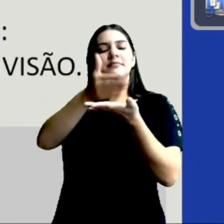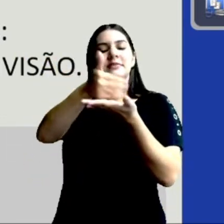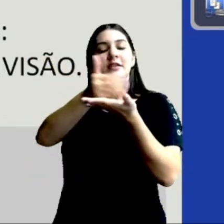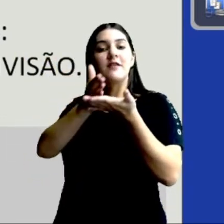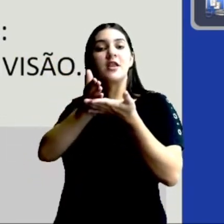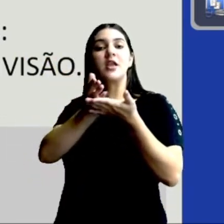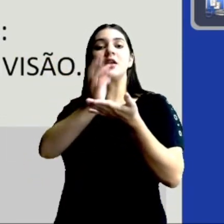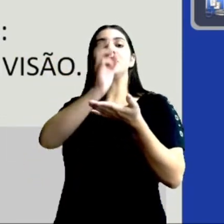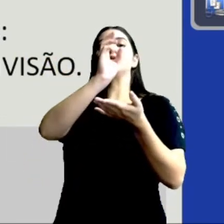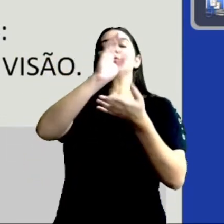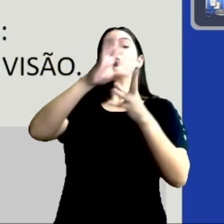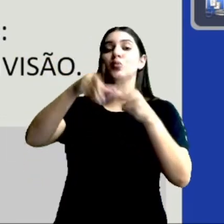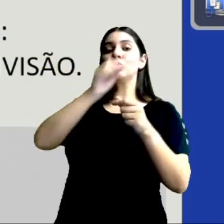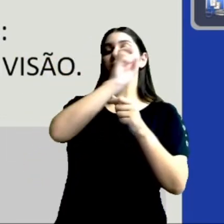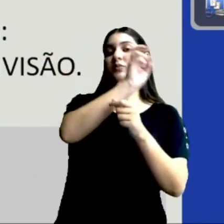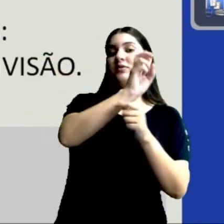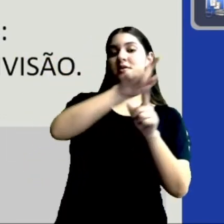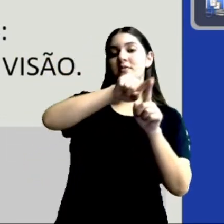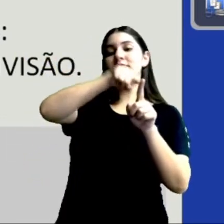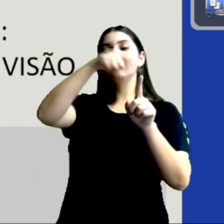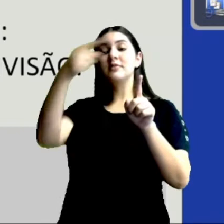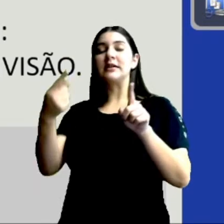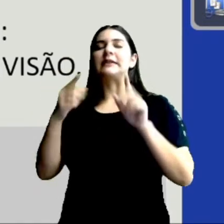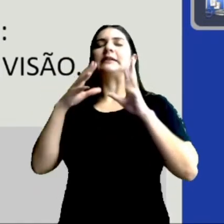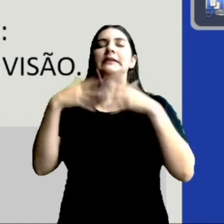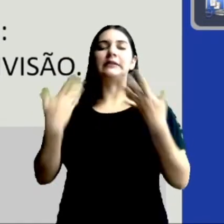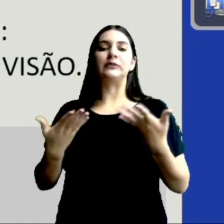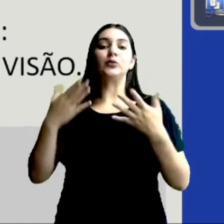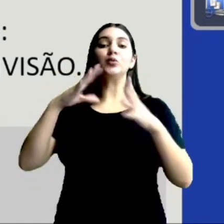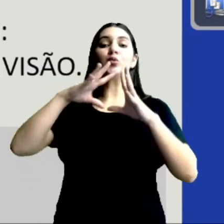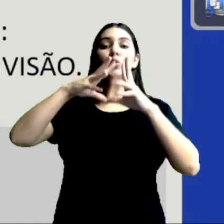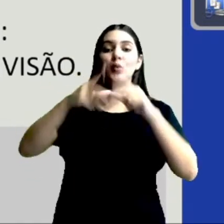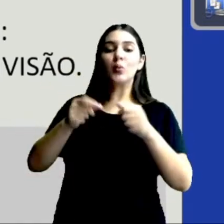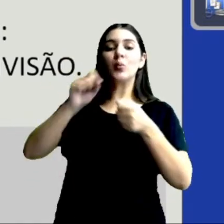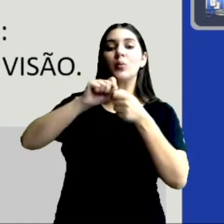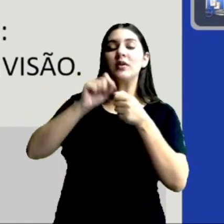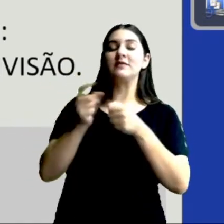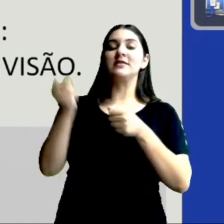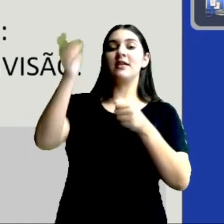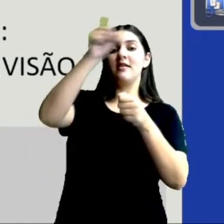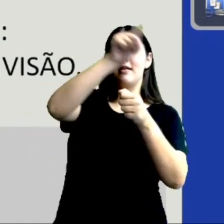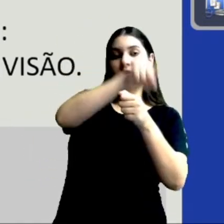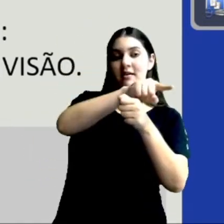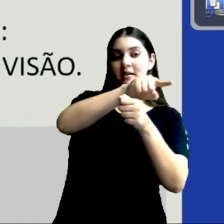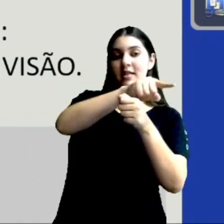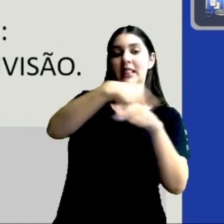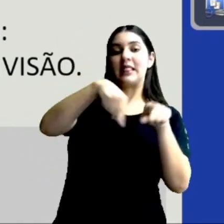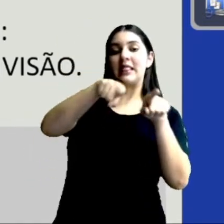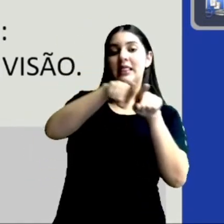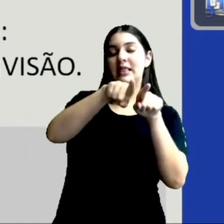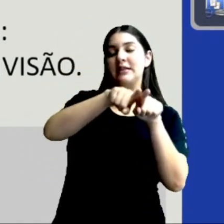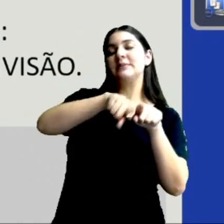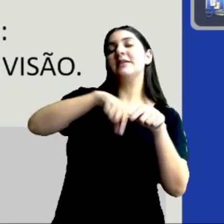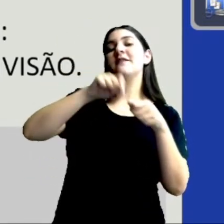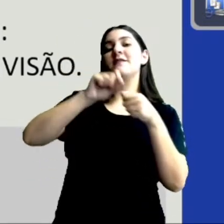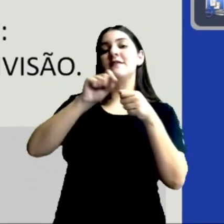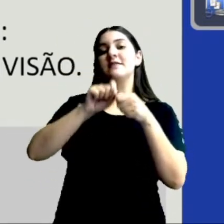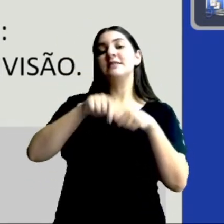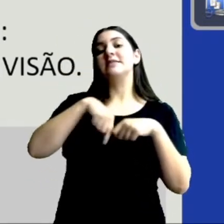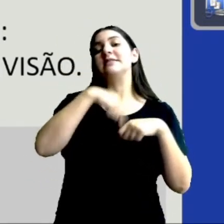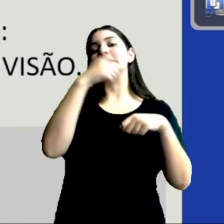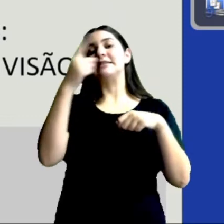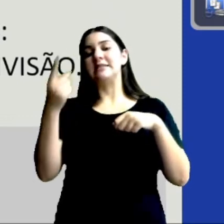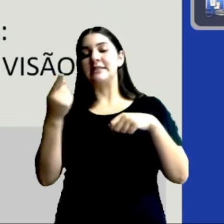outro lado, a mesma coisa. Então, tudo que a gente fizer de um lado da igualdade, a gente deve fazer igual do outro lado